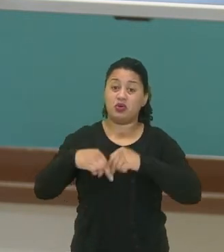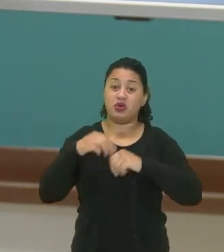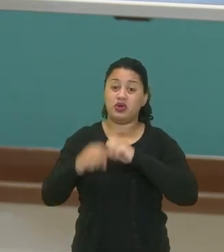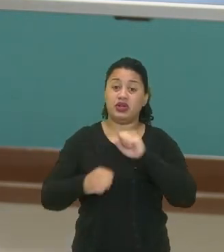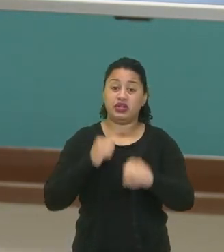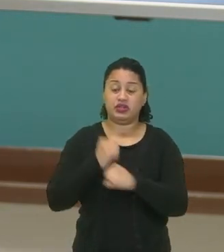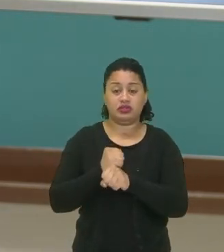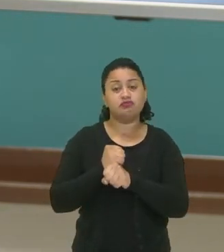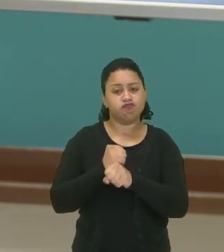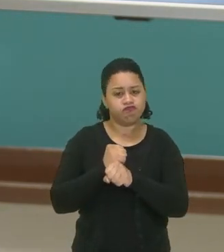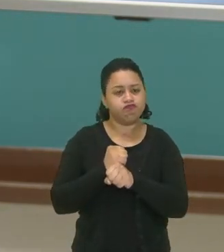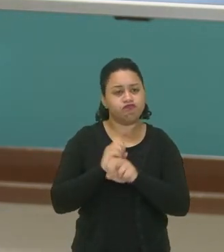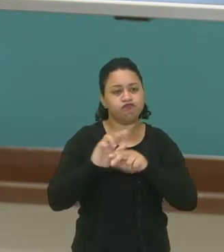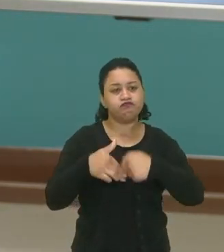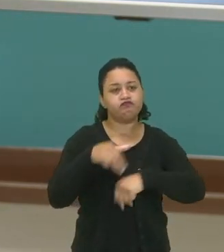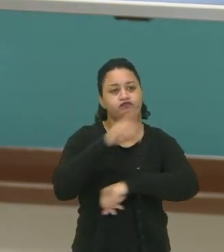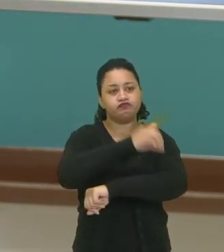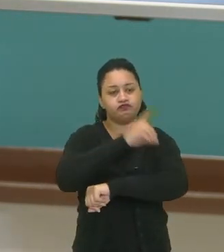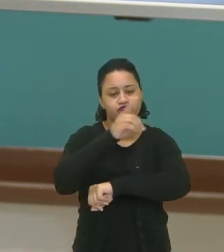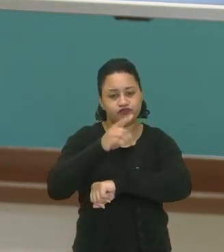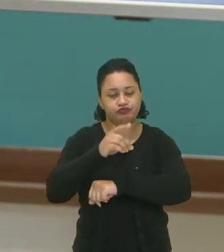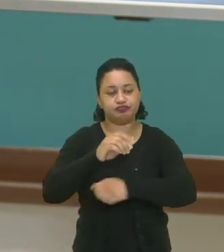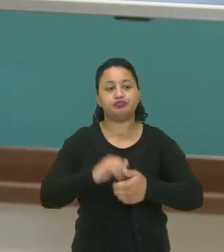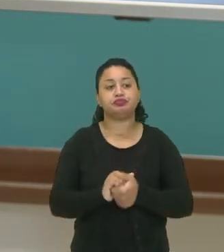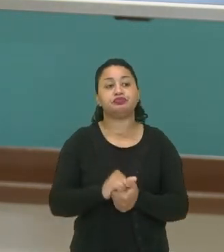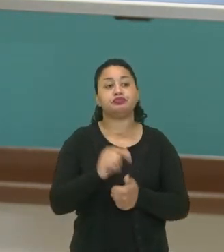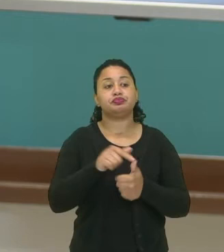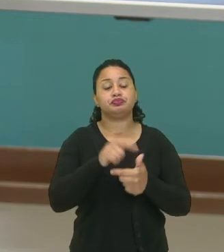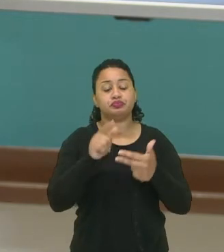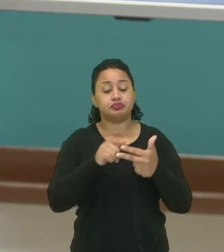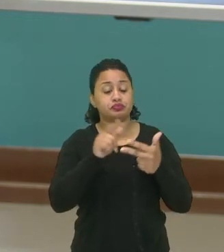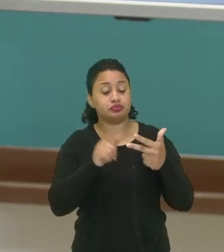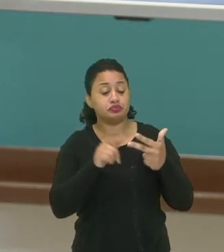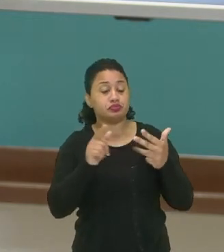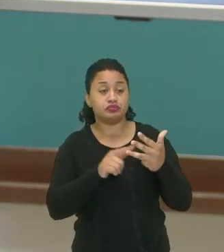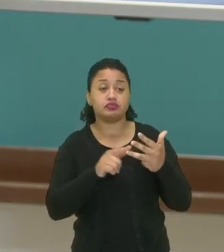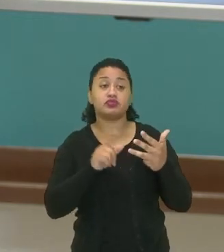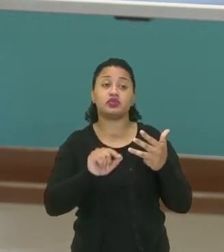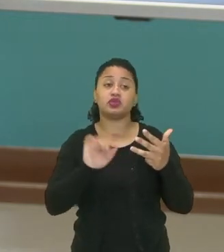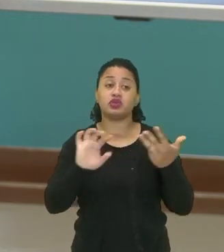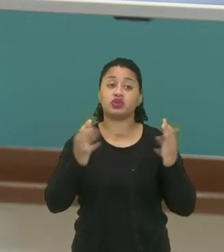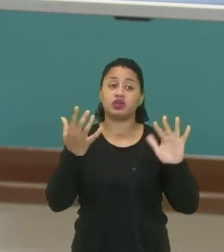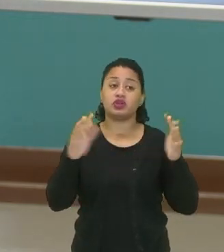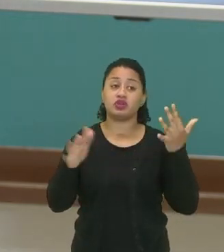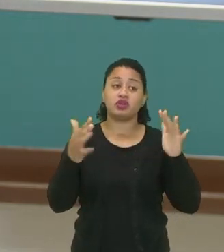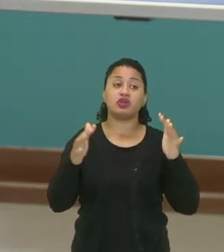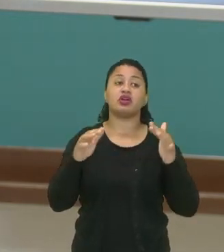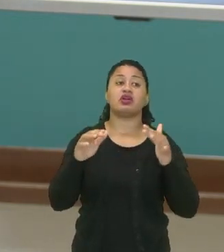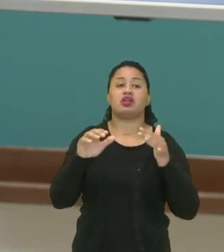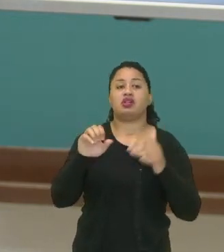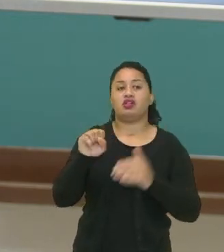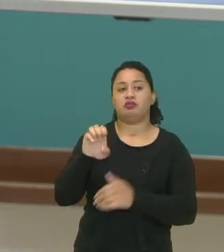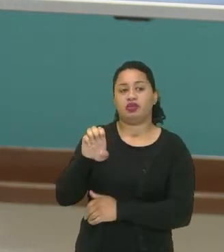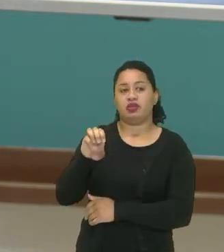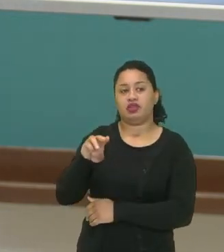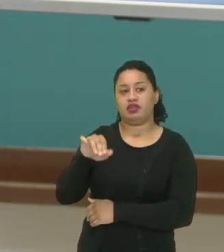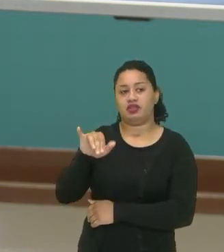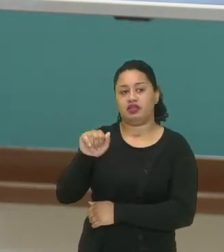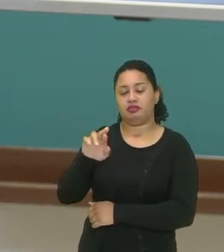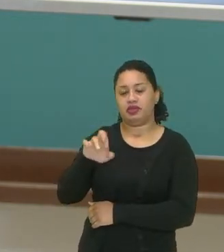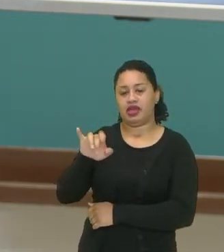deserto. Muito bem. E agora aqui temos, nessa parte em laranja, né, nessas duas partes em laranja, temos aí o